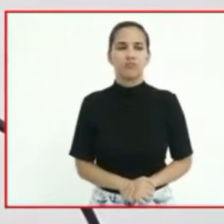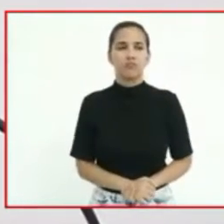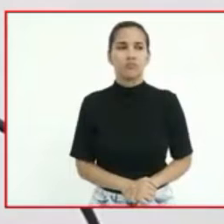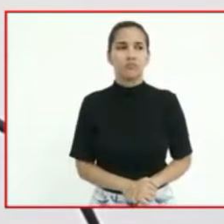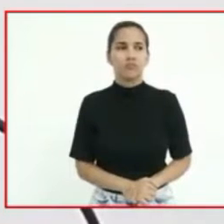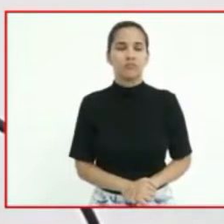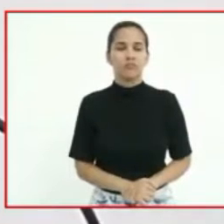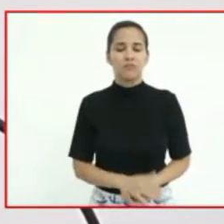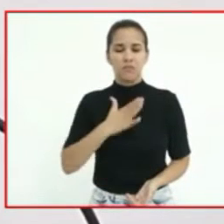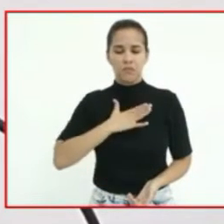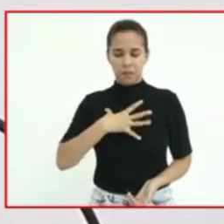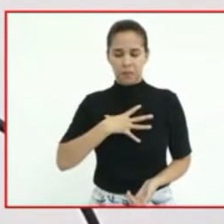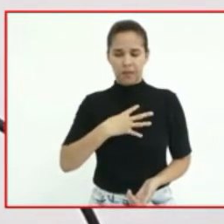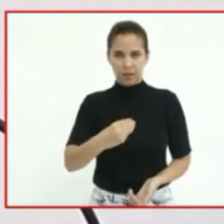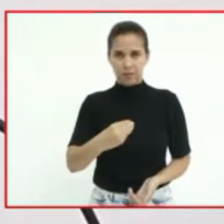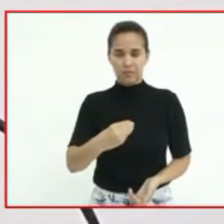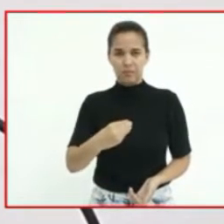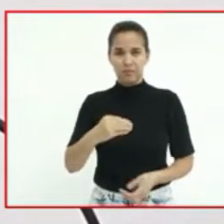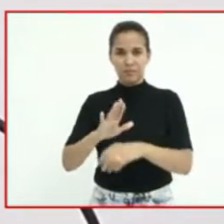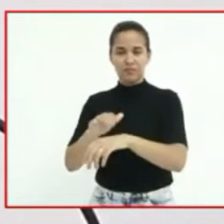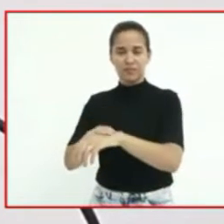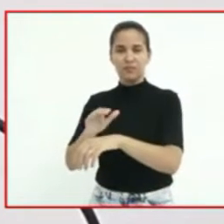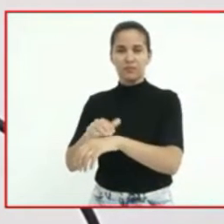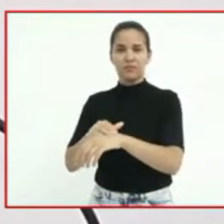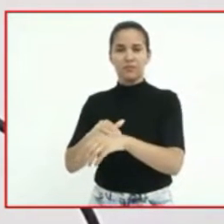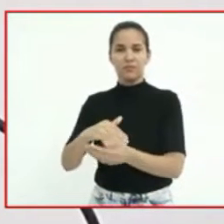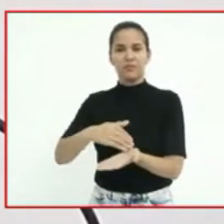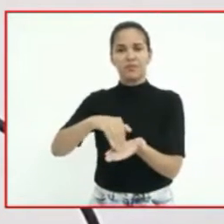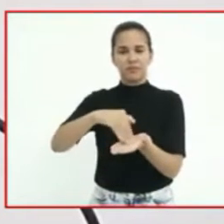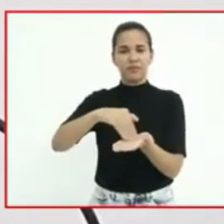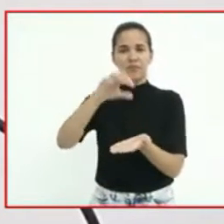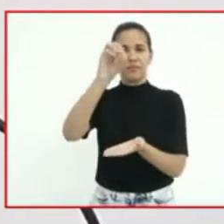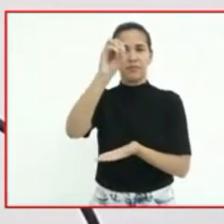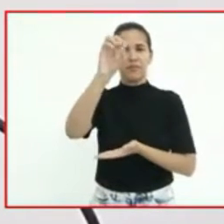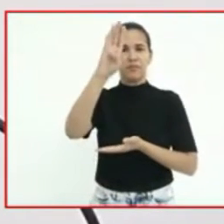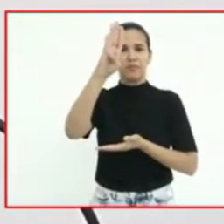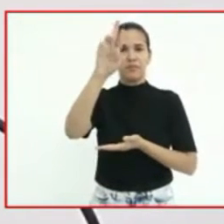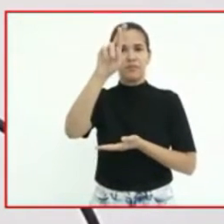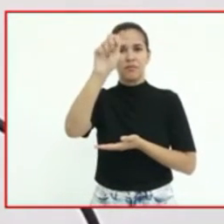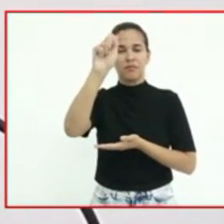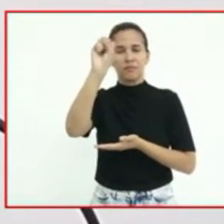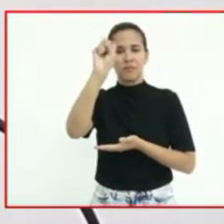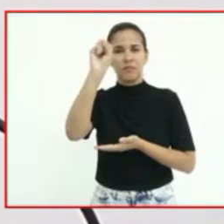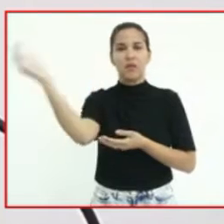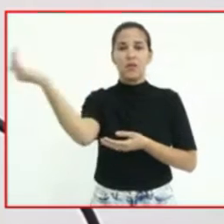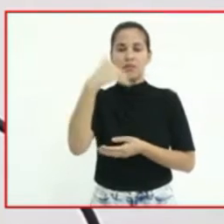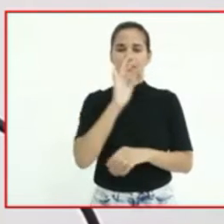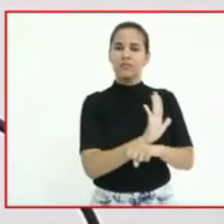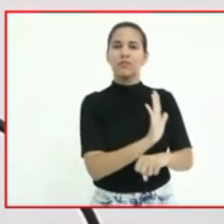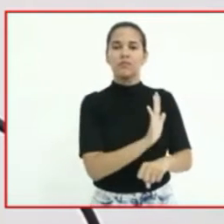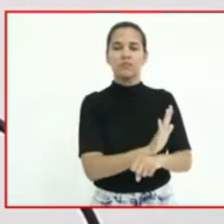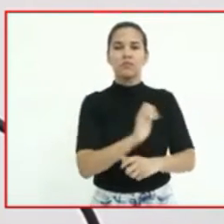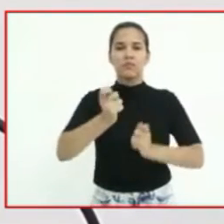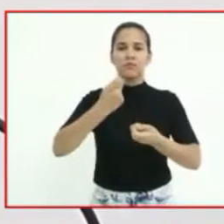Quando meu filho foi convidado para ser secretário de obras, eu falei, prefeito, ele vem para somar, para